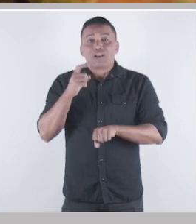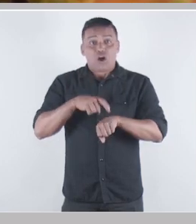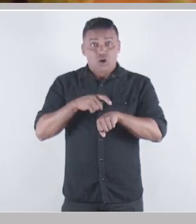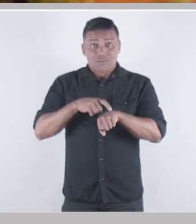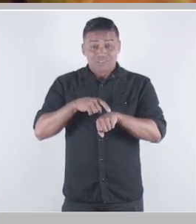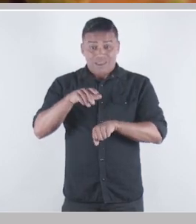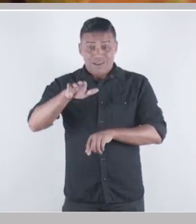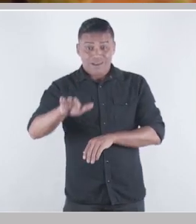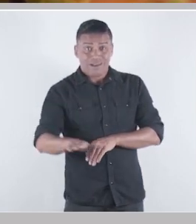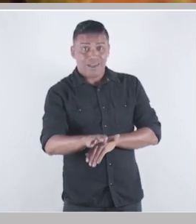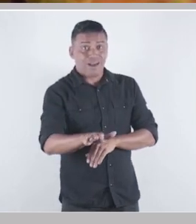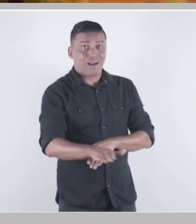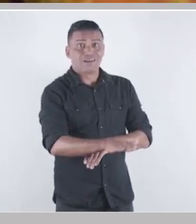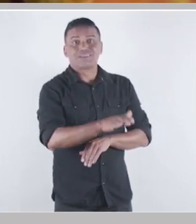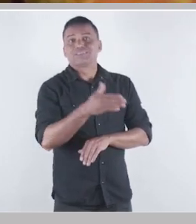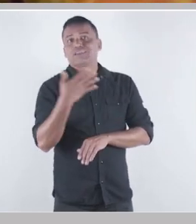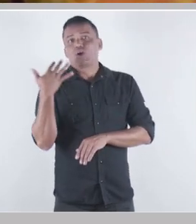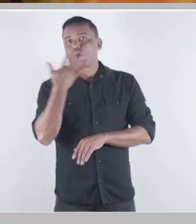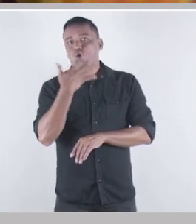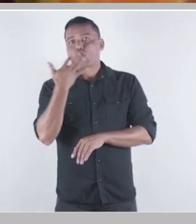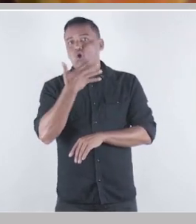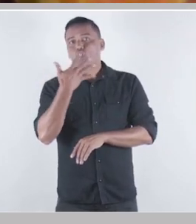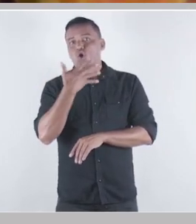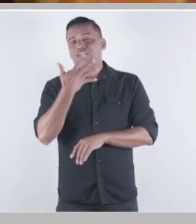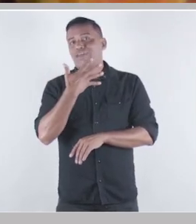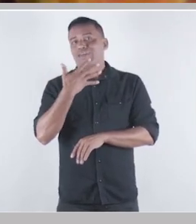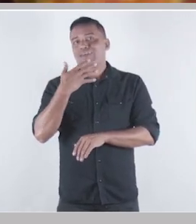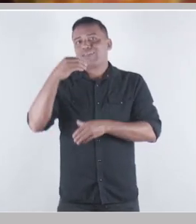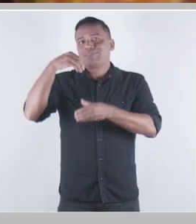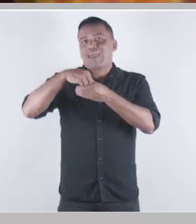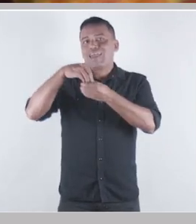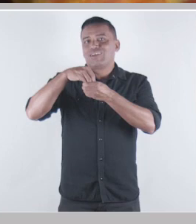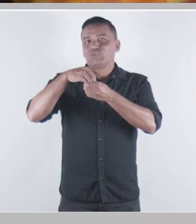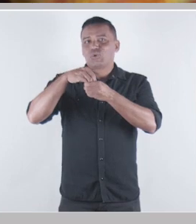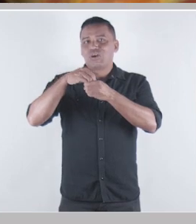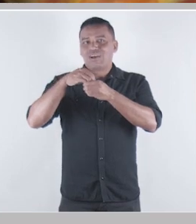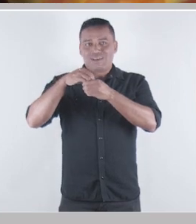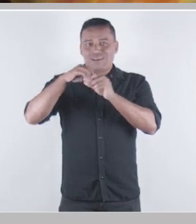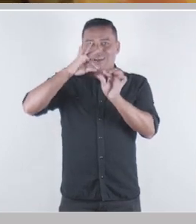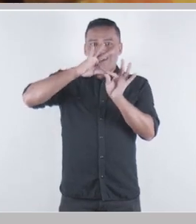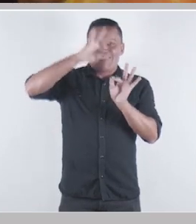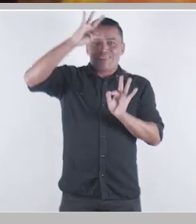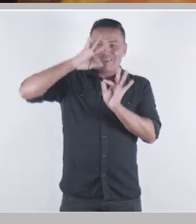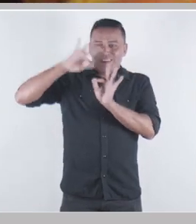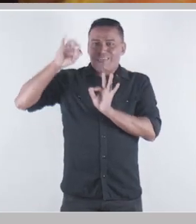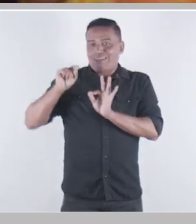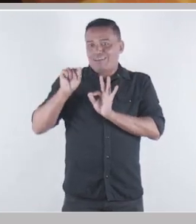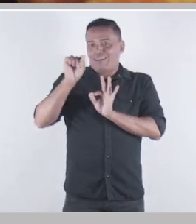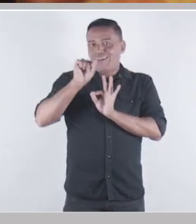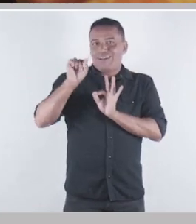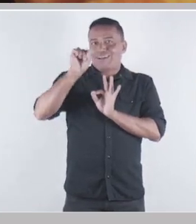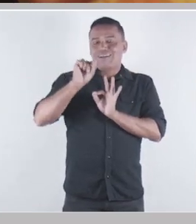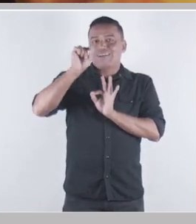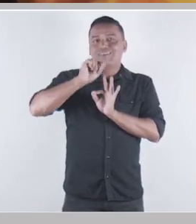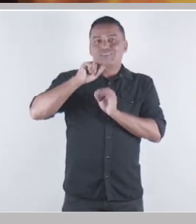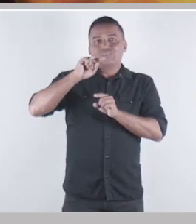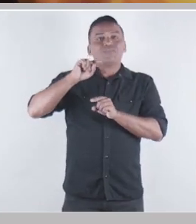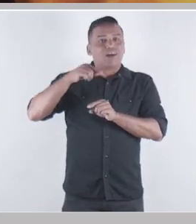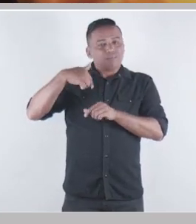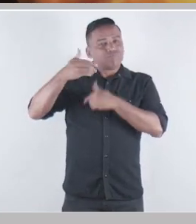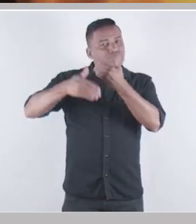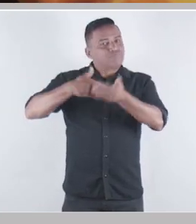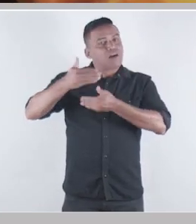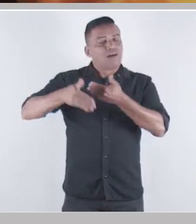criança de ter que colorir dentro das linhas, assim. À medida que a gente vai aprendendo a desenhar,